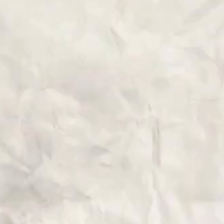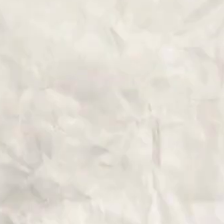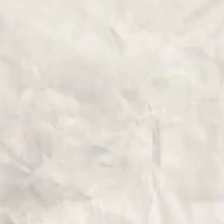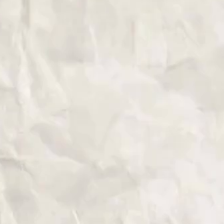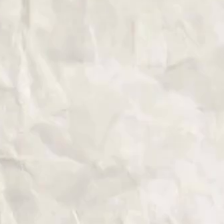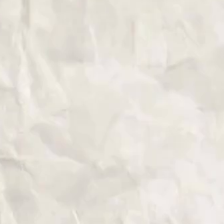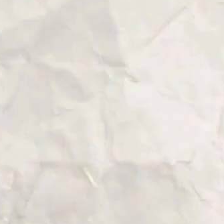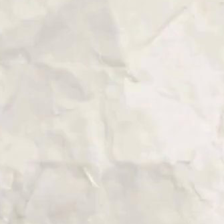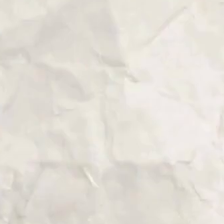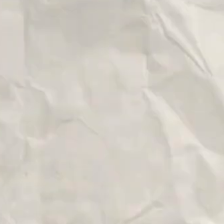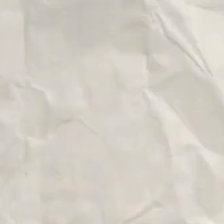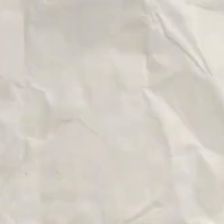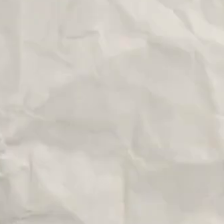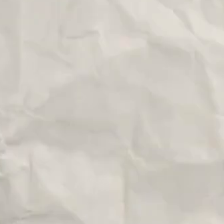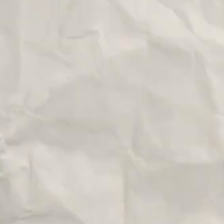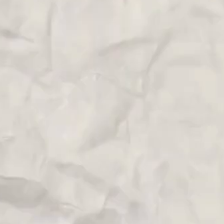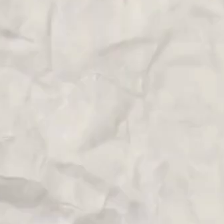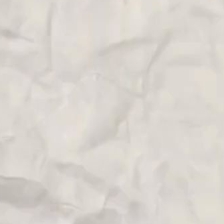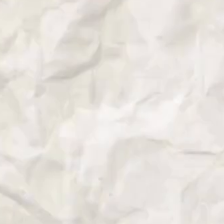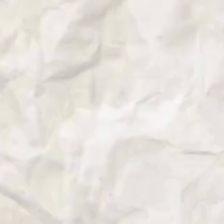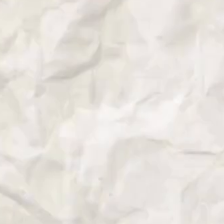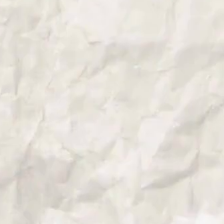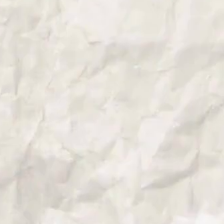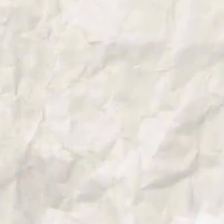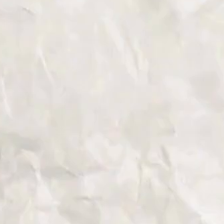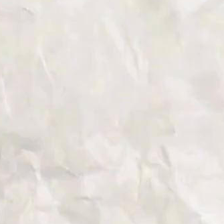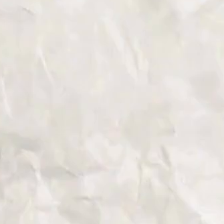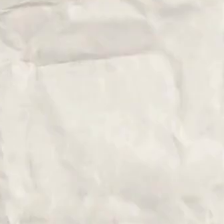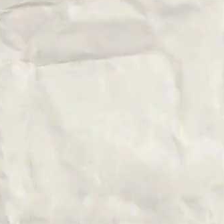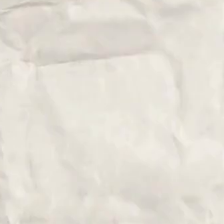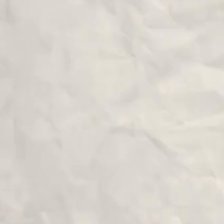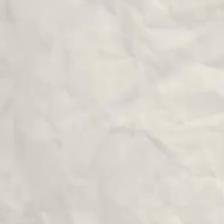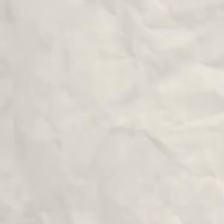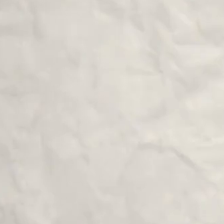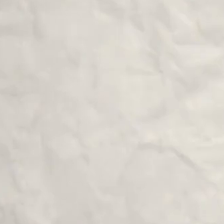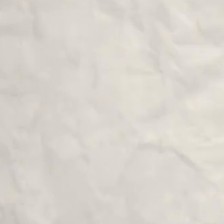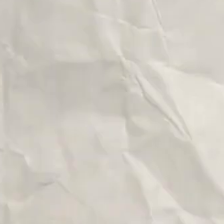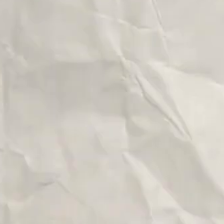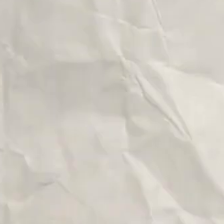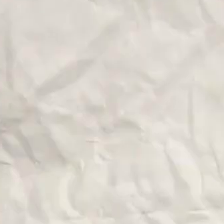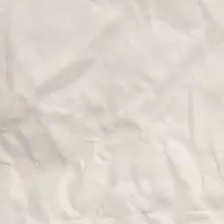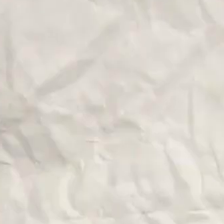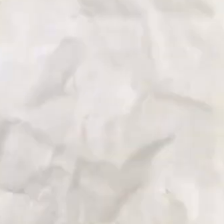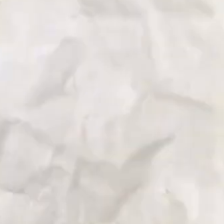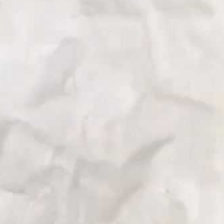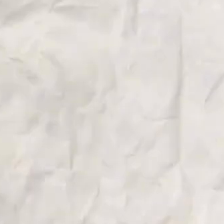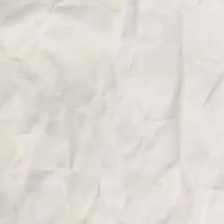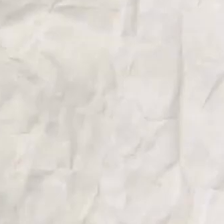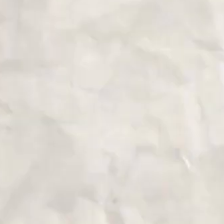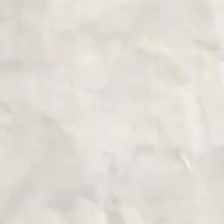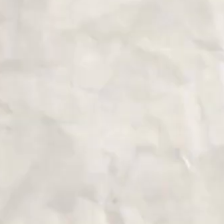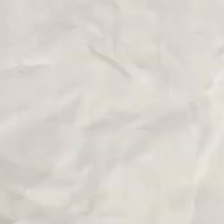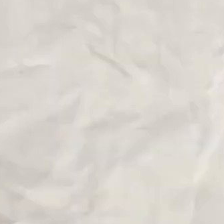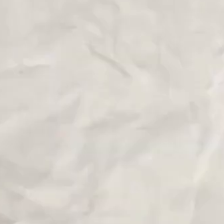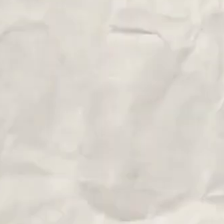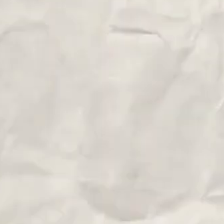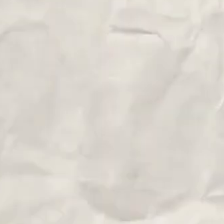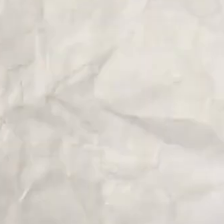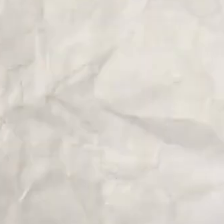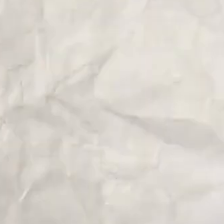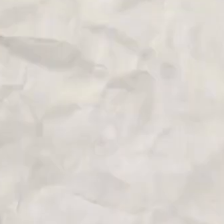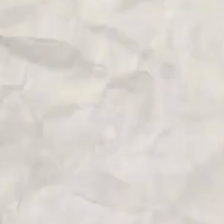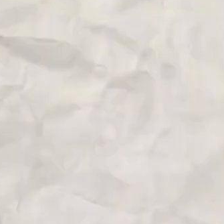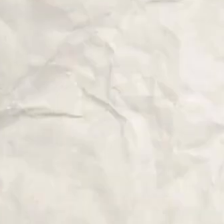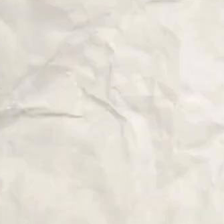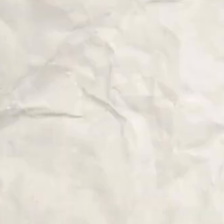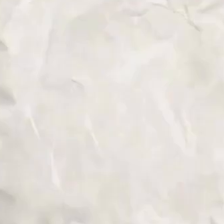plenário, quanto nas administrativas. E, por fim, o primeiro secretário, Alexandre Bortoluz, do PP, e a